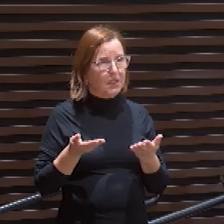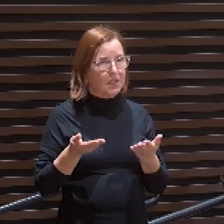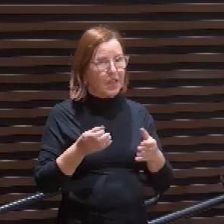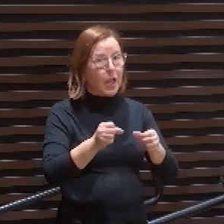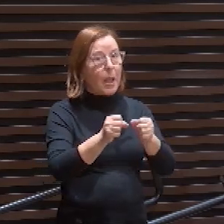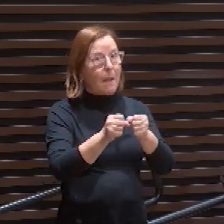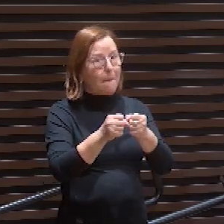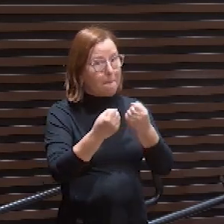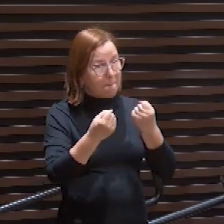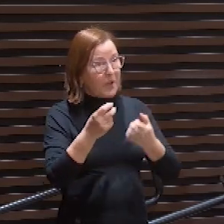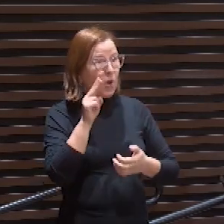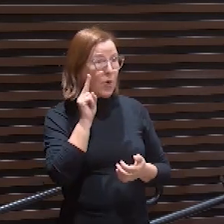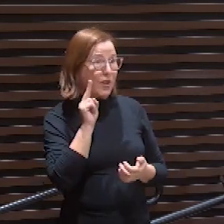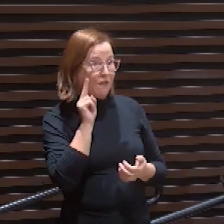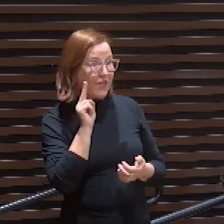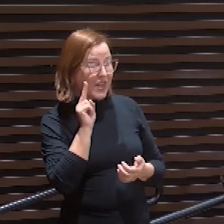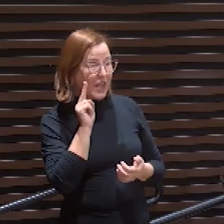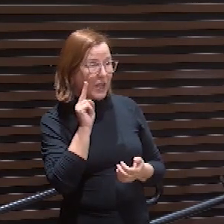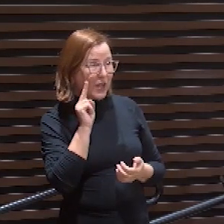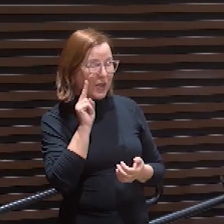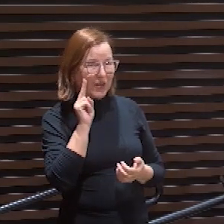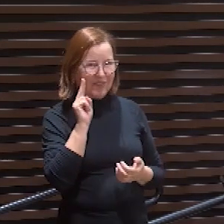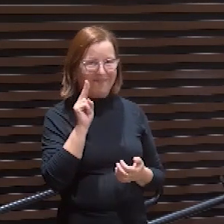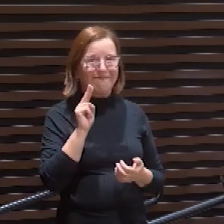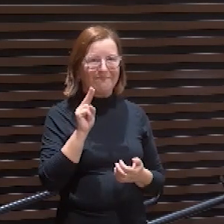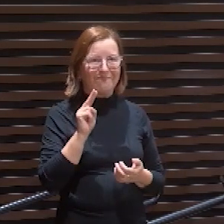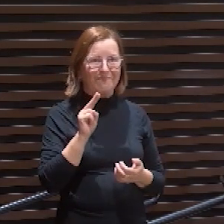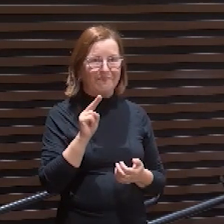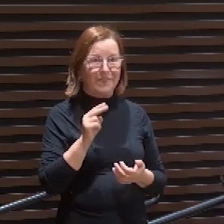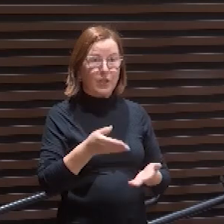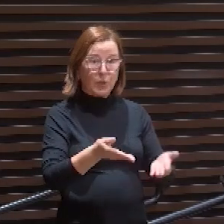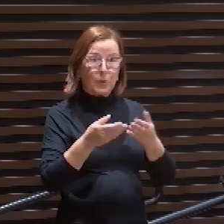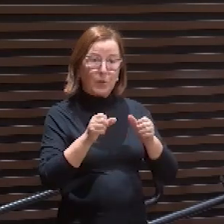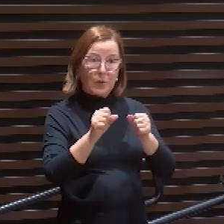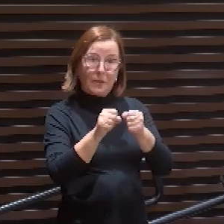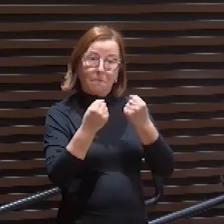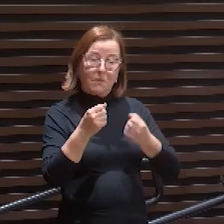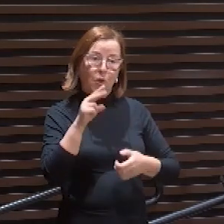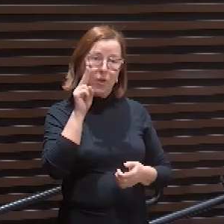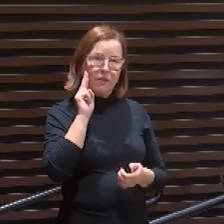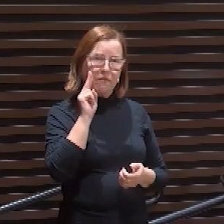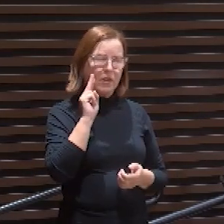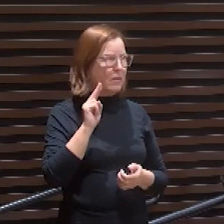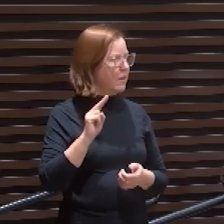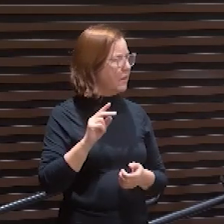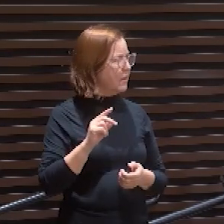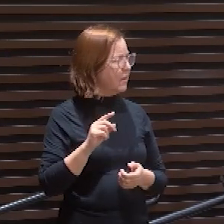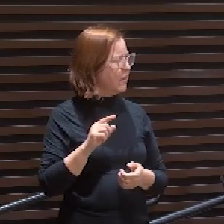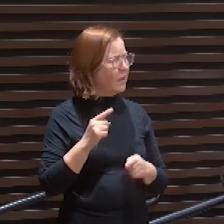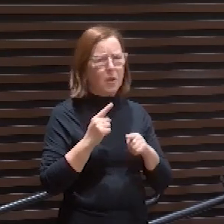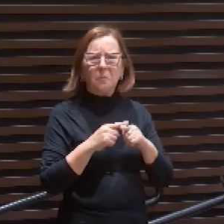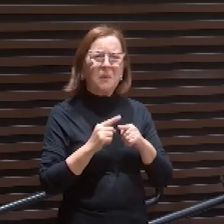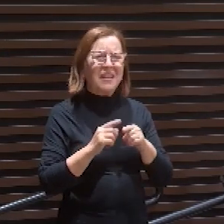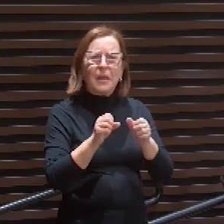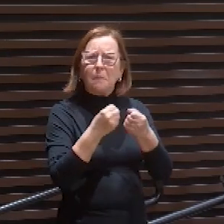O que ele trouxe? Pão e vinho. O que é pão e vinho?